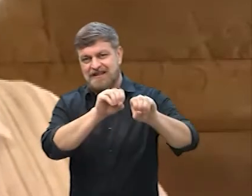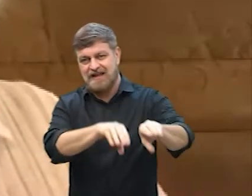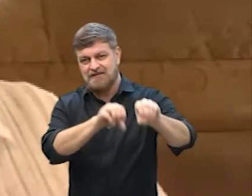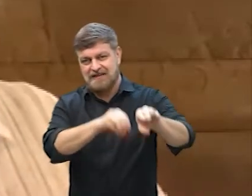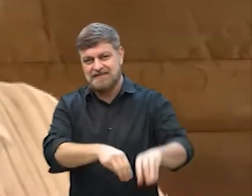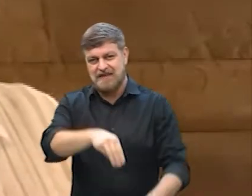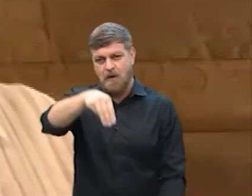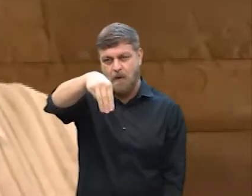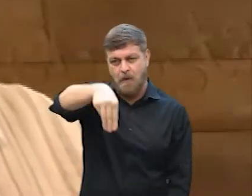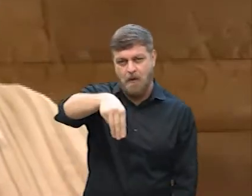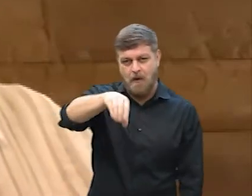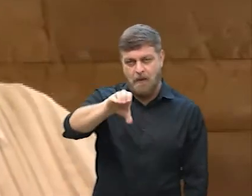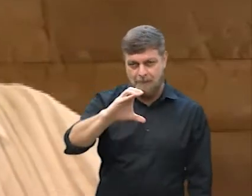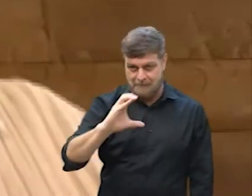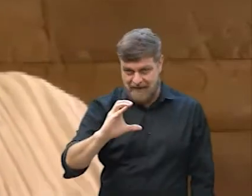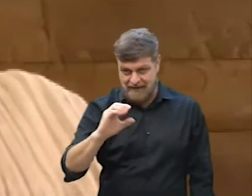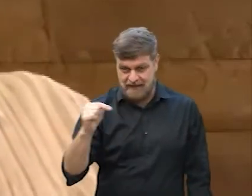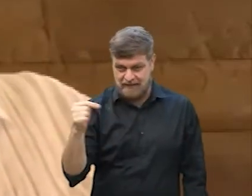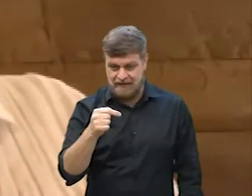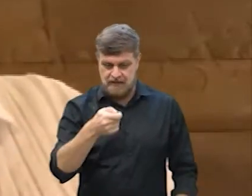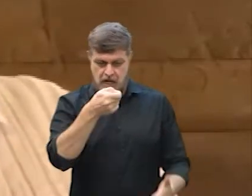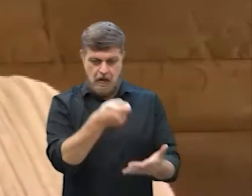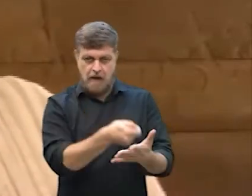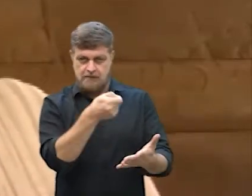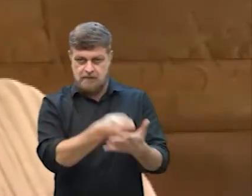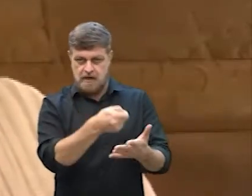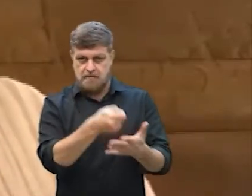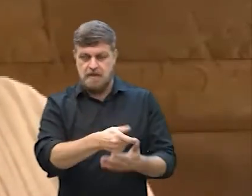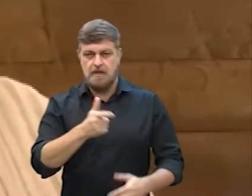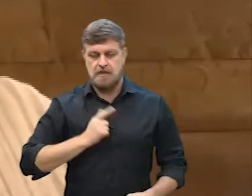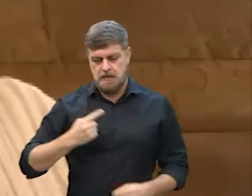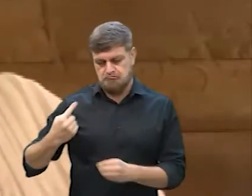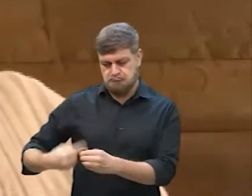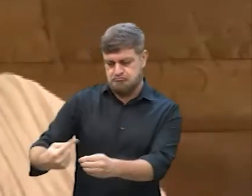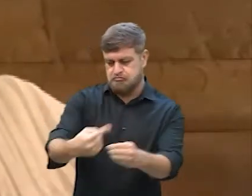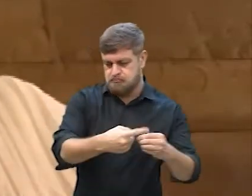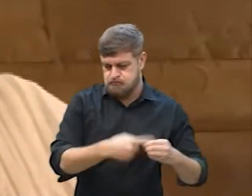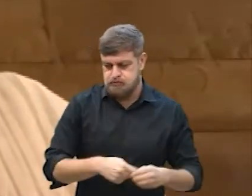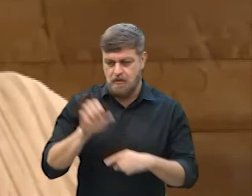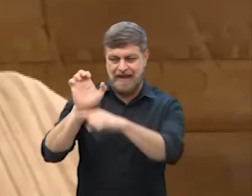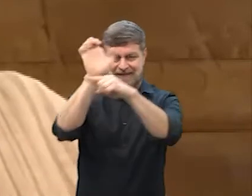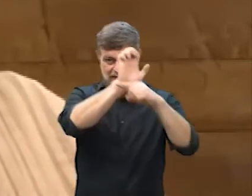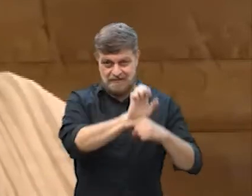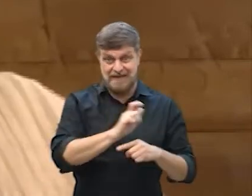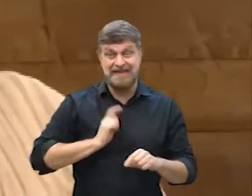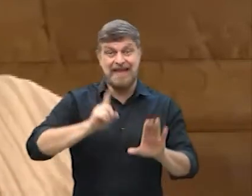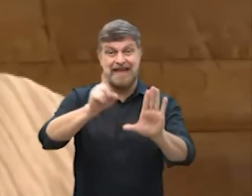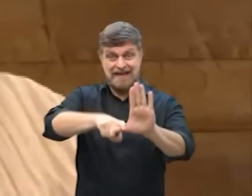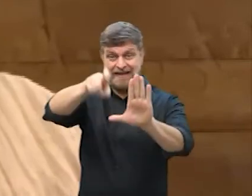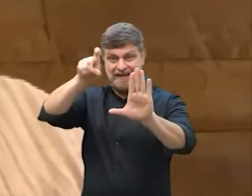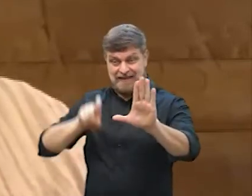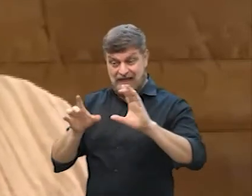que o Ministério da Educação diga estados e municípios têm autonomia,